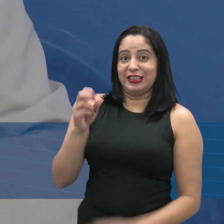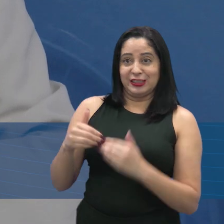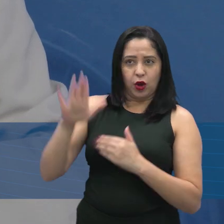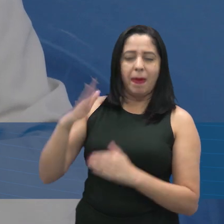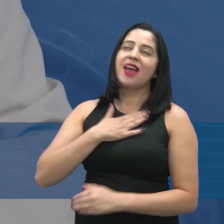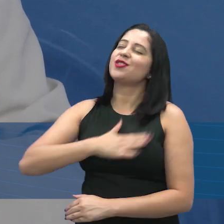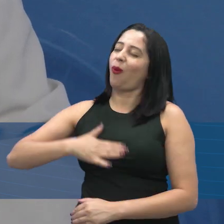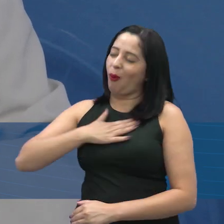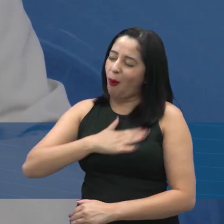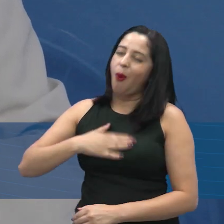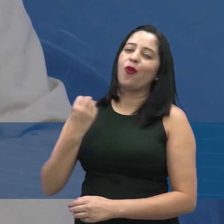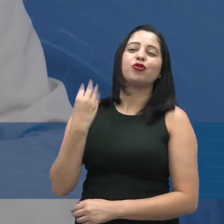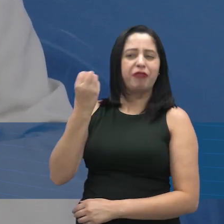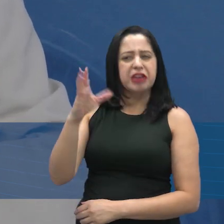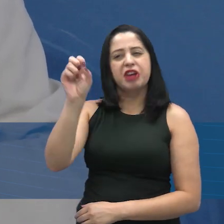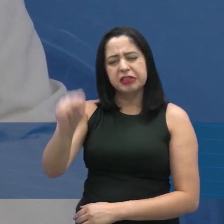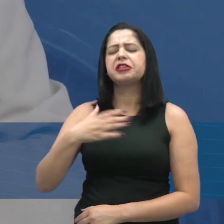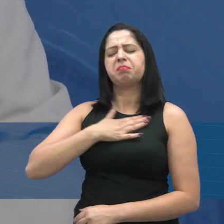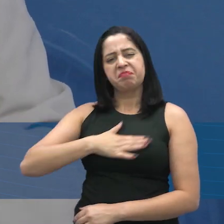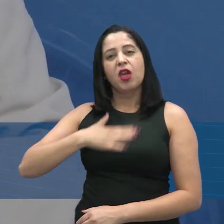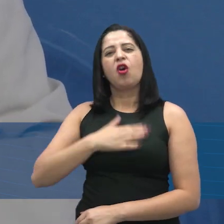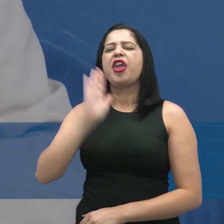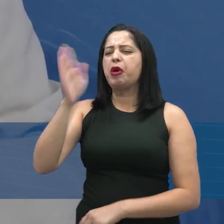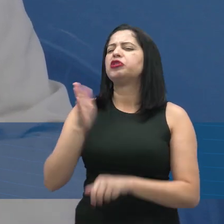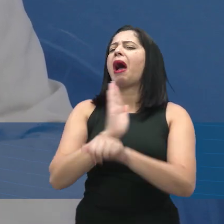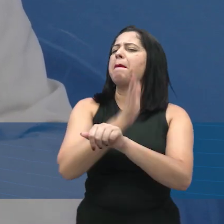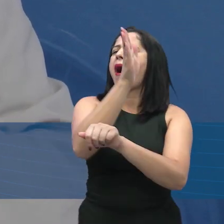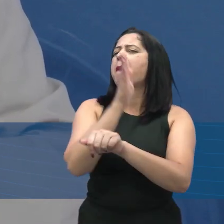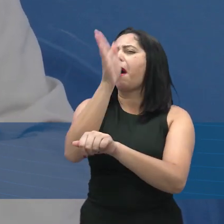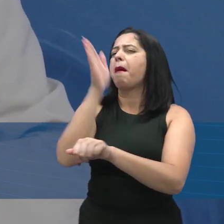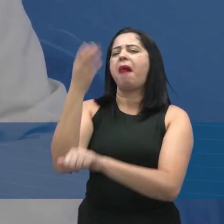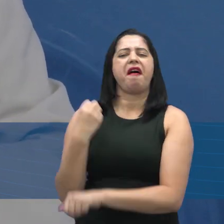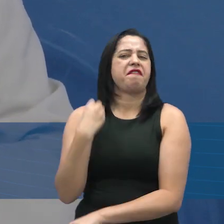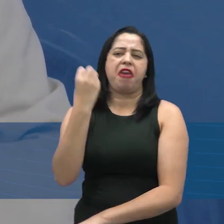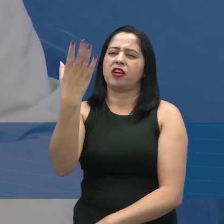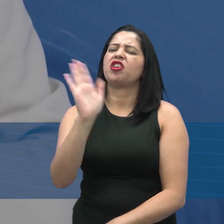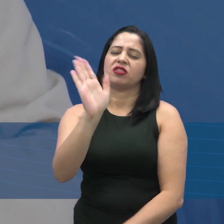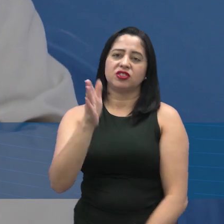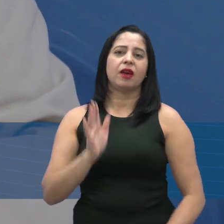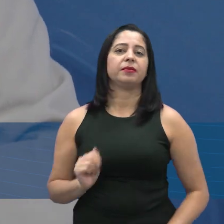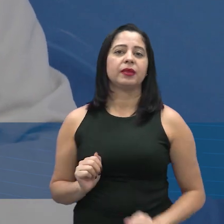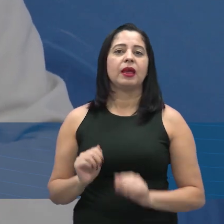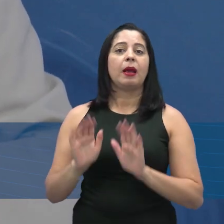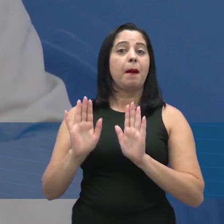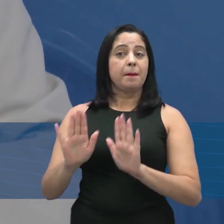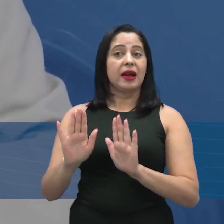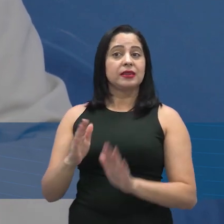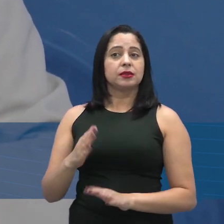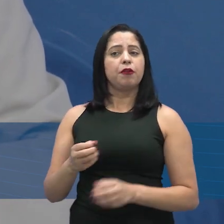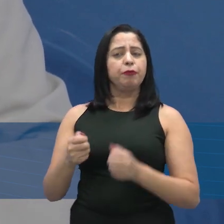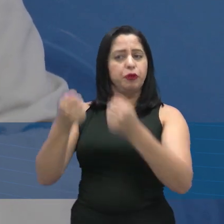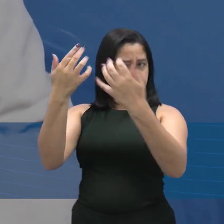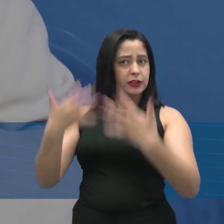de viajar mesmo, né, e já viajei bastante, continuo viajando. E eu explico minha própria